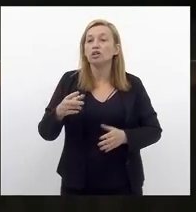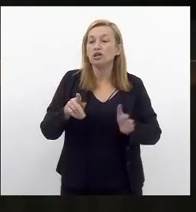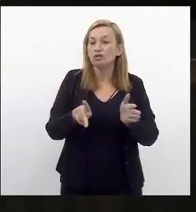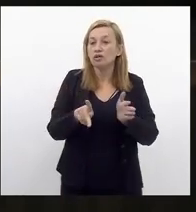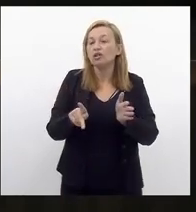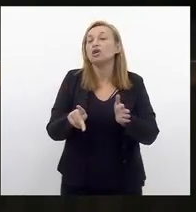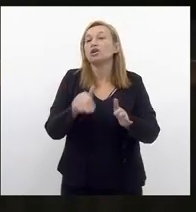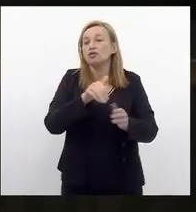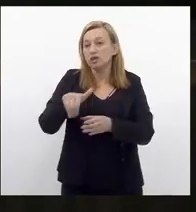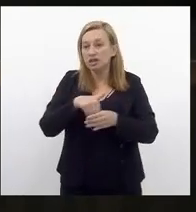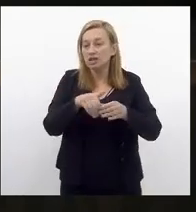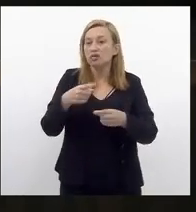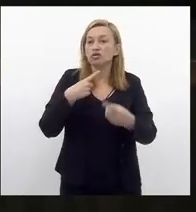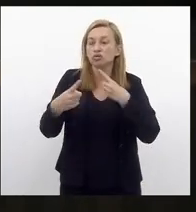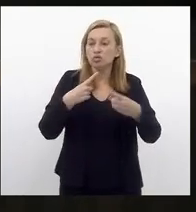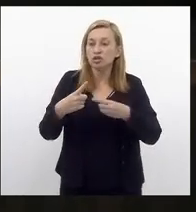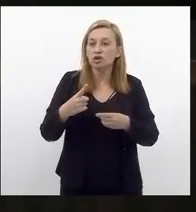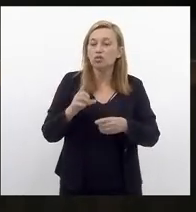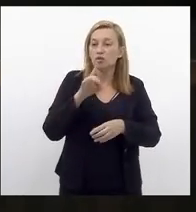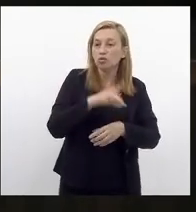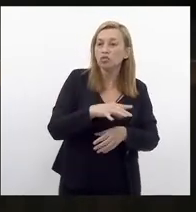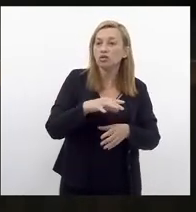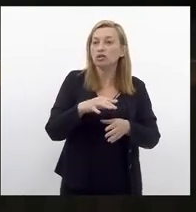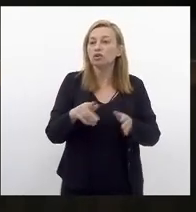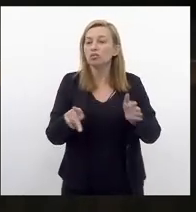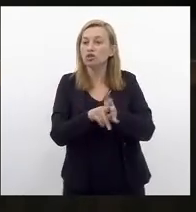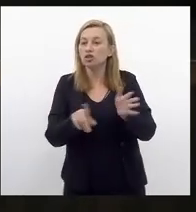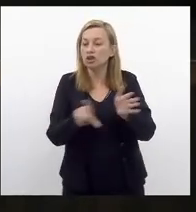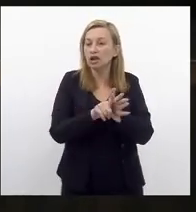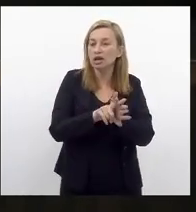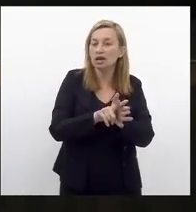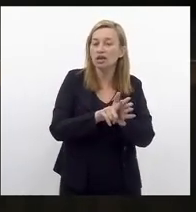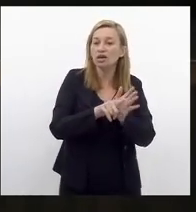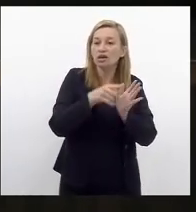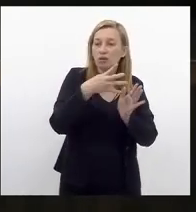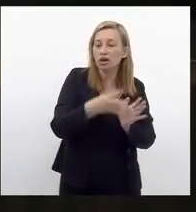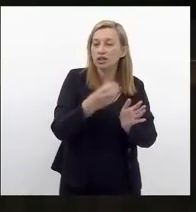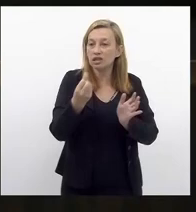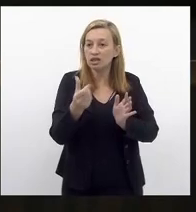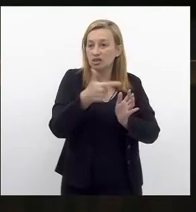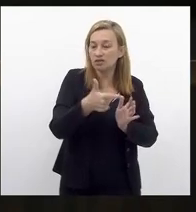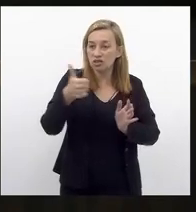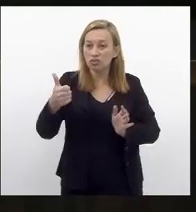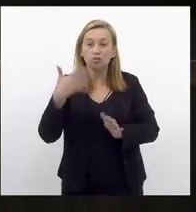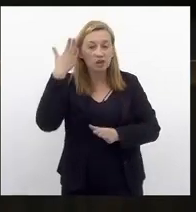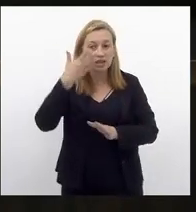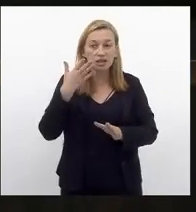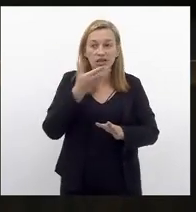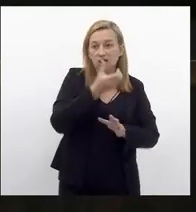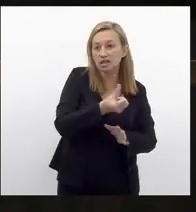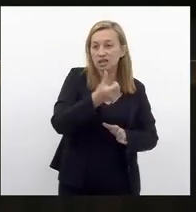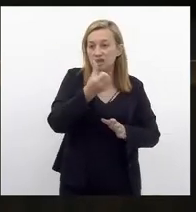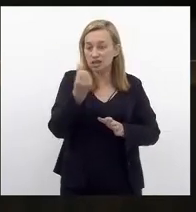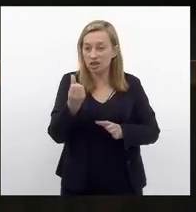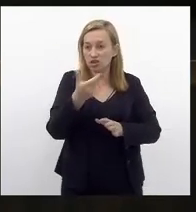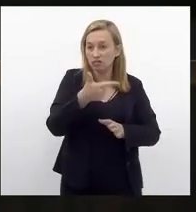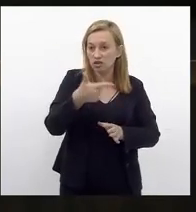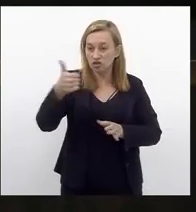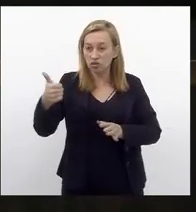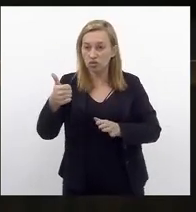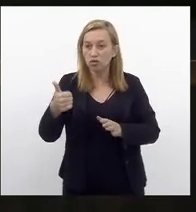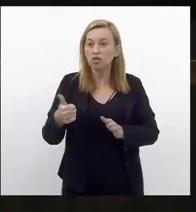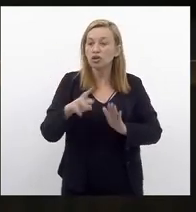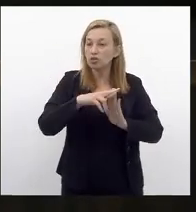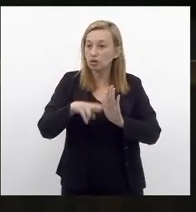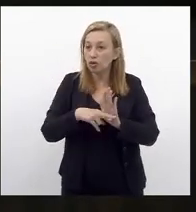votação em discussão única projeto de lei complementar 46 de 21 de autoria do Poder Executivo mensagem 16:21 que estabelece normas